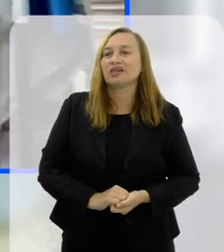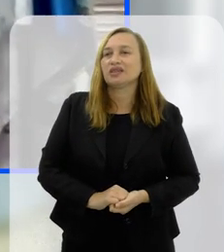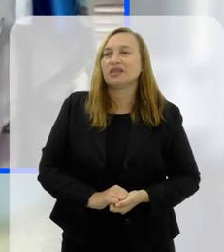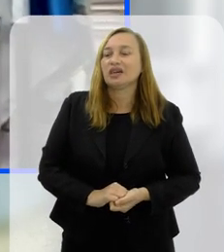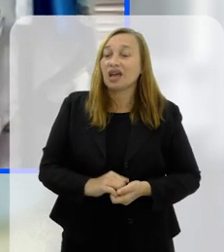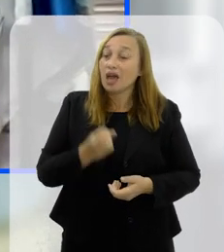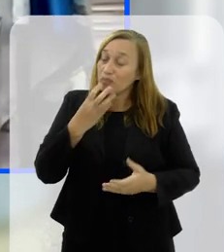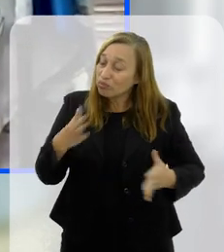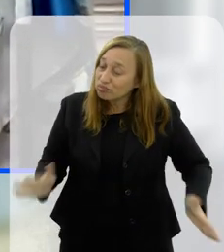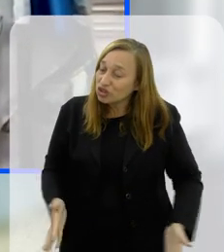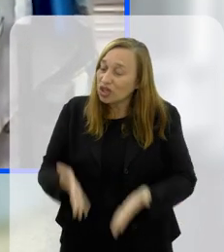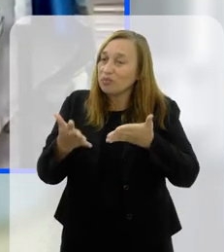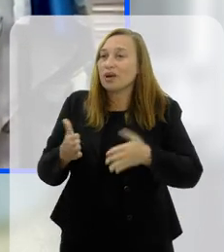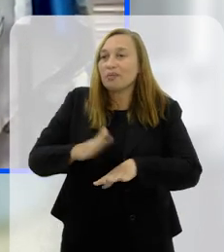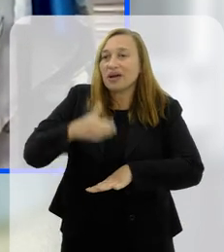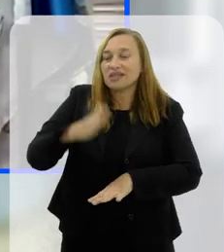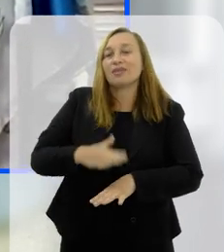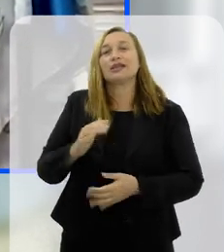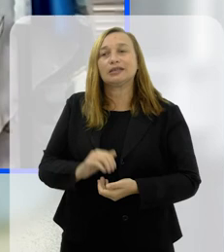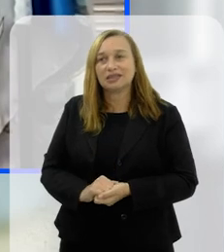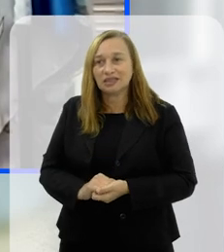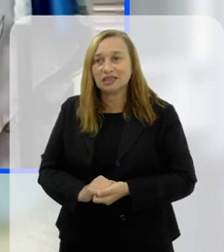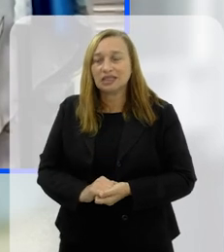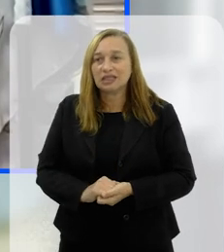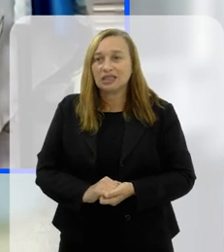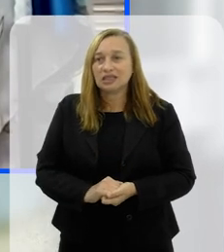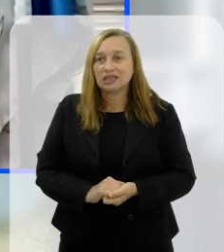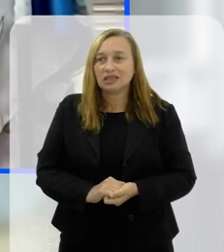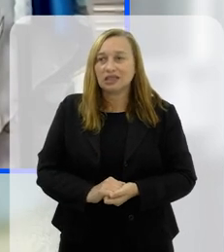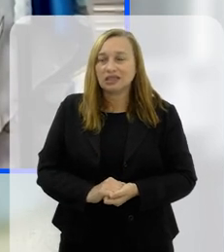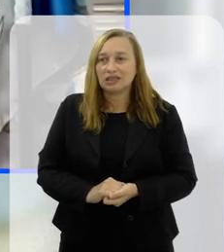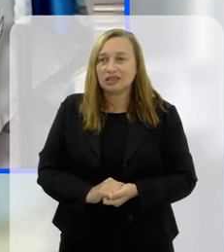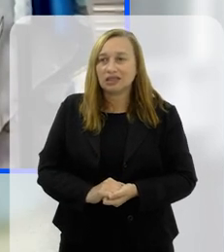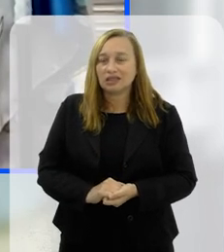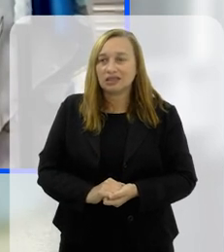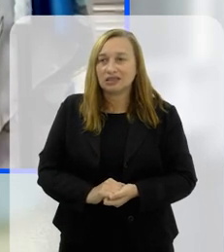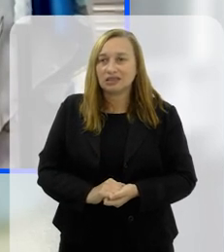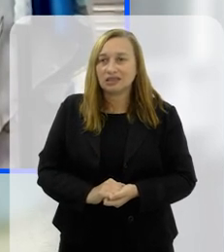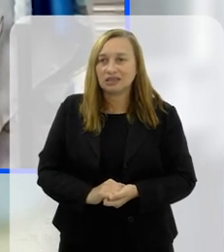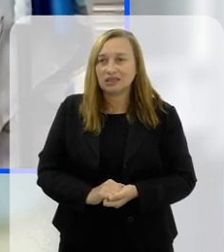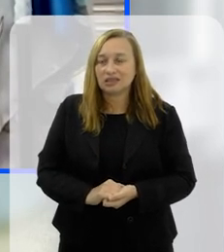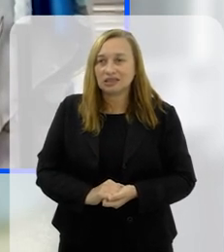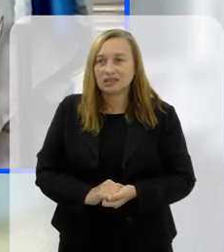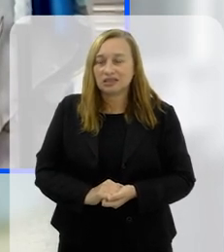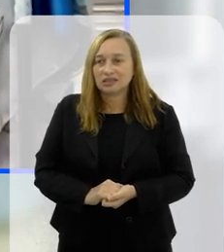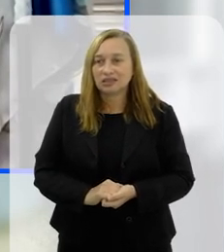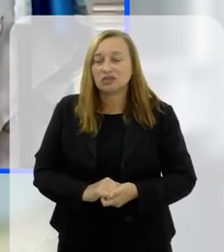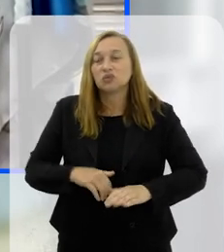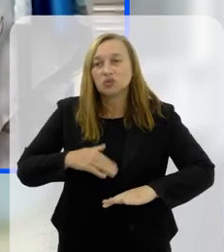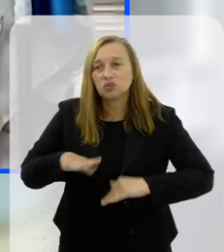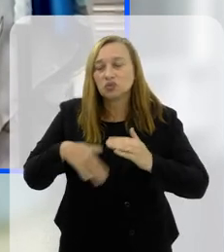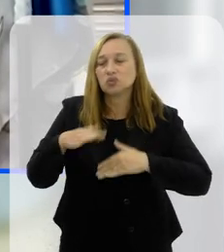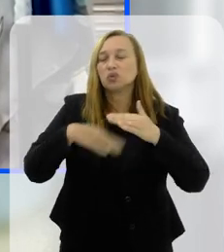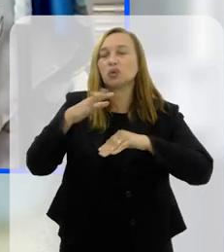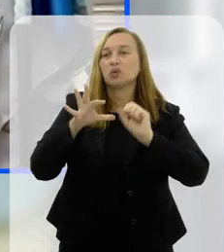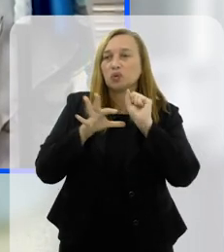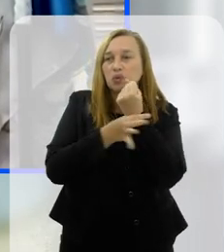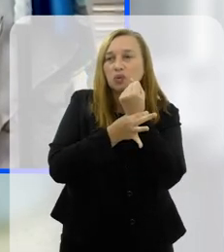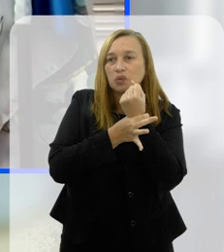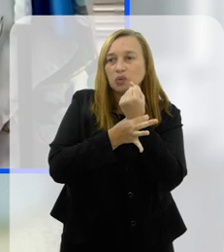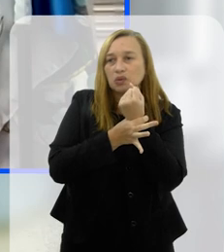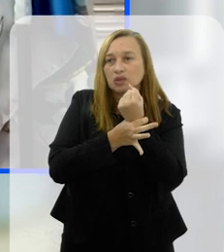que estimula cada dia mais entendeu e assegura entendeu o